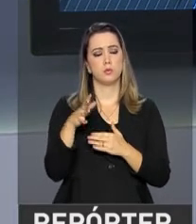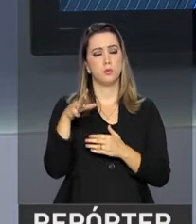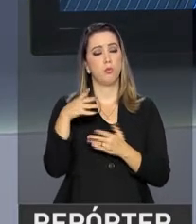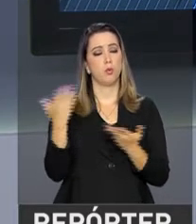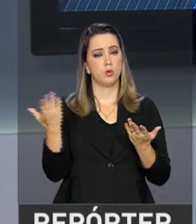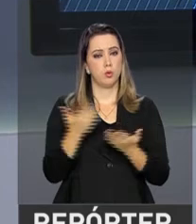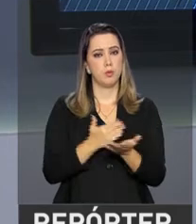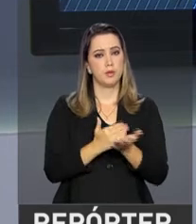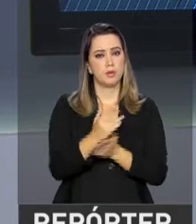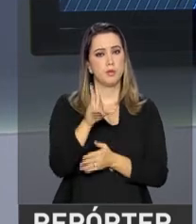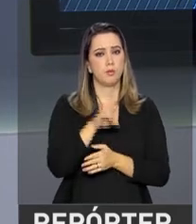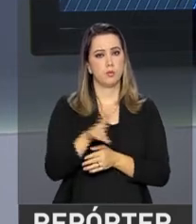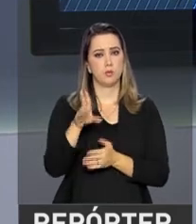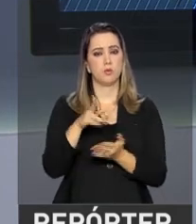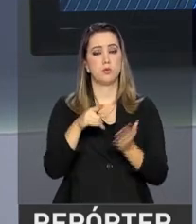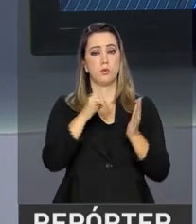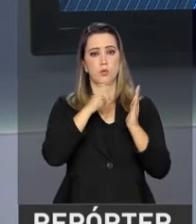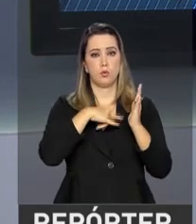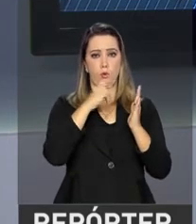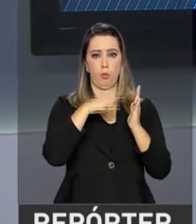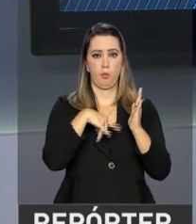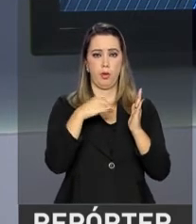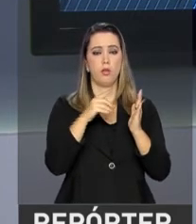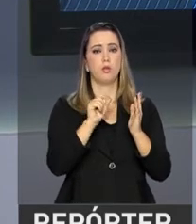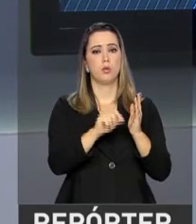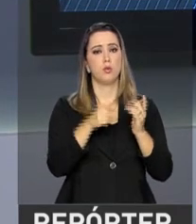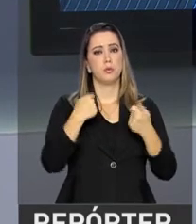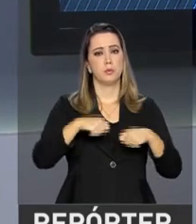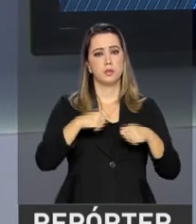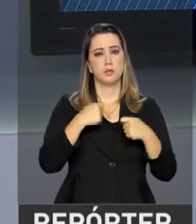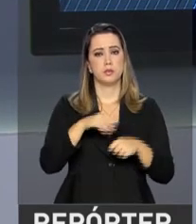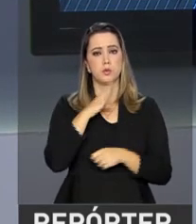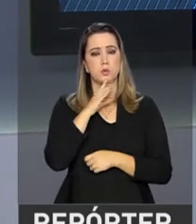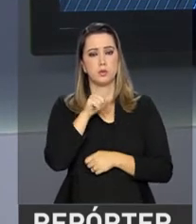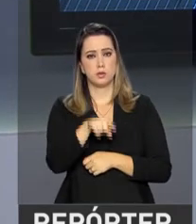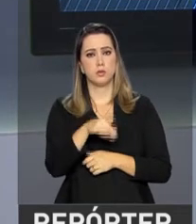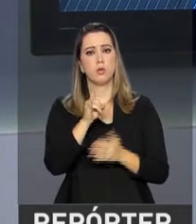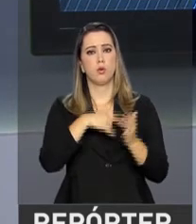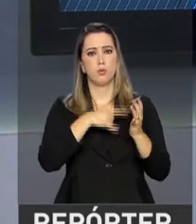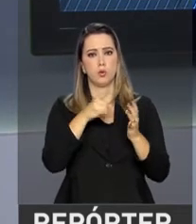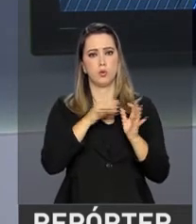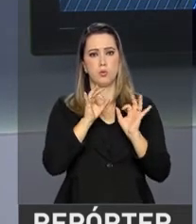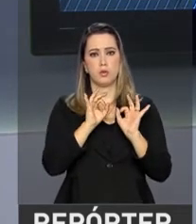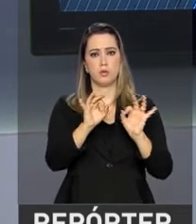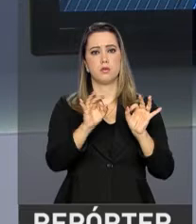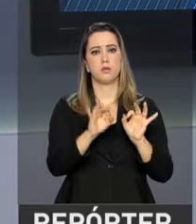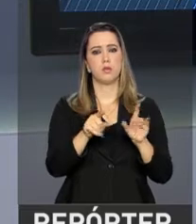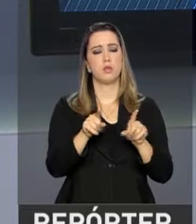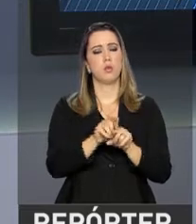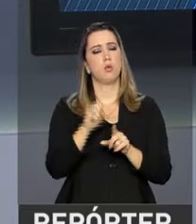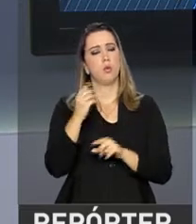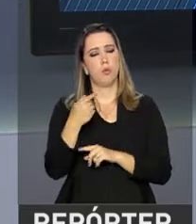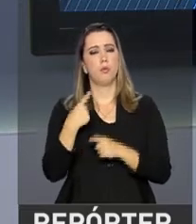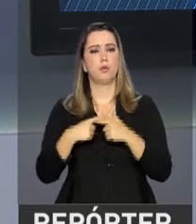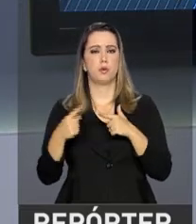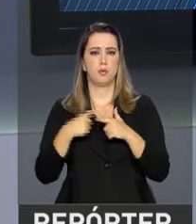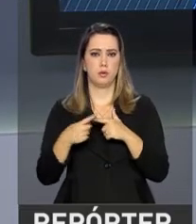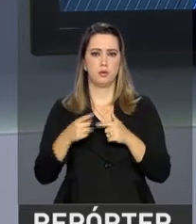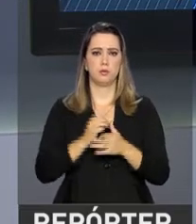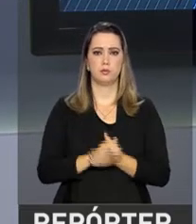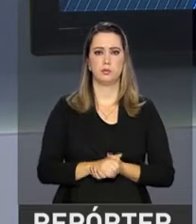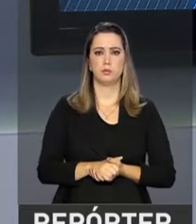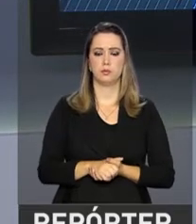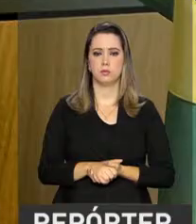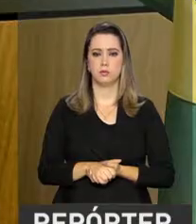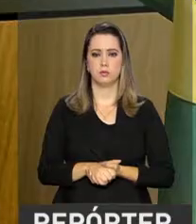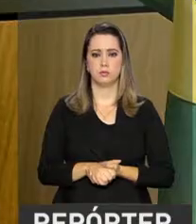da habilitação eletrônica, as empresas de transporte terão de reconhecê-la como identidade oficial ou podem sofrer punições.